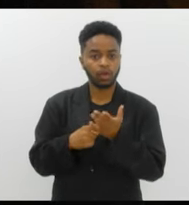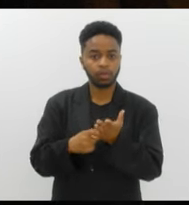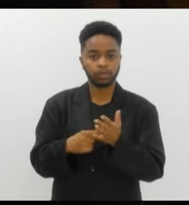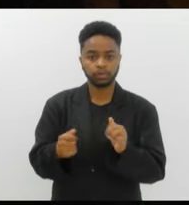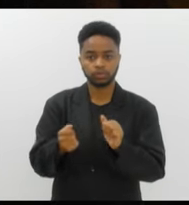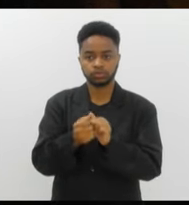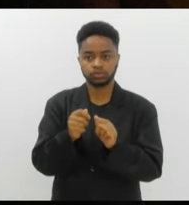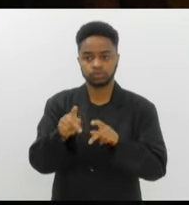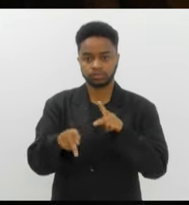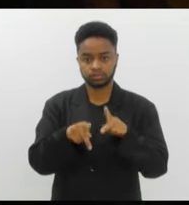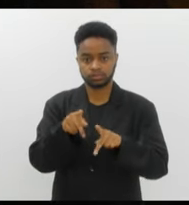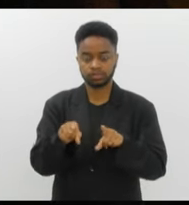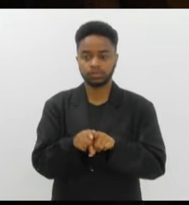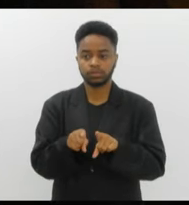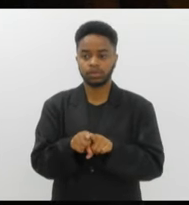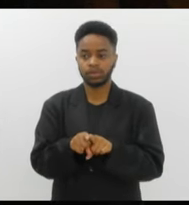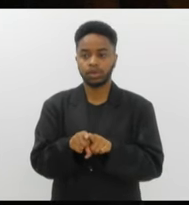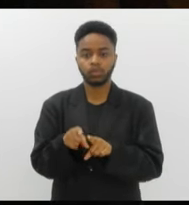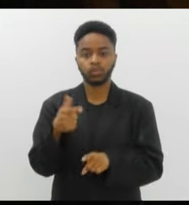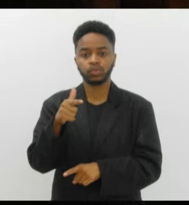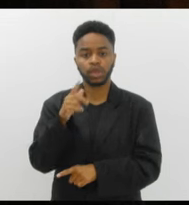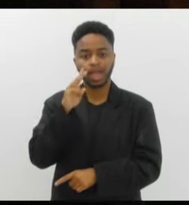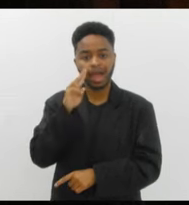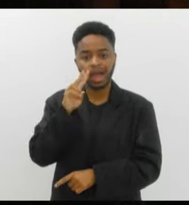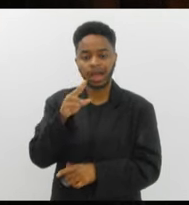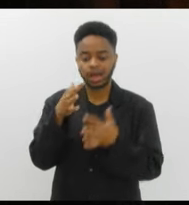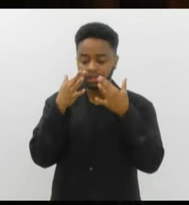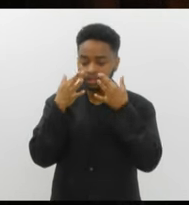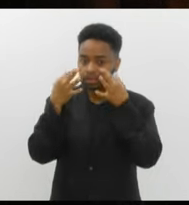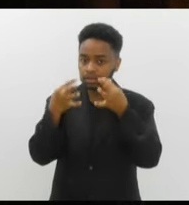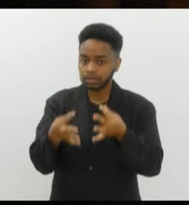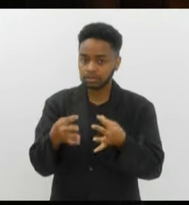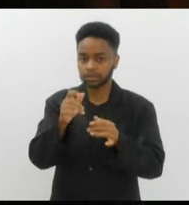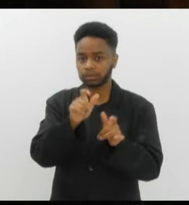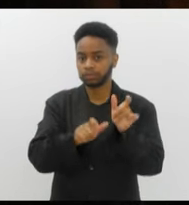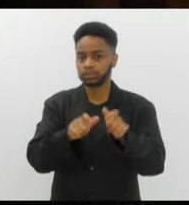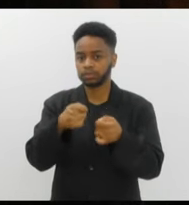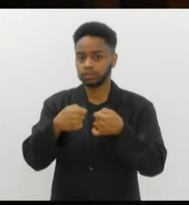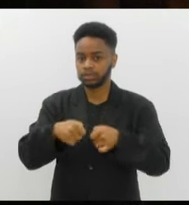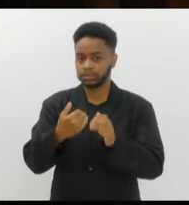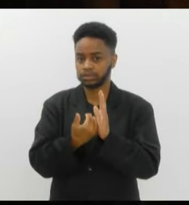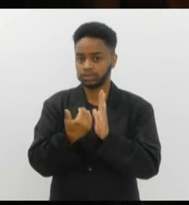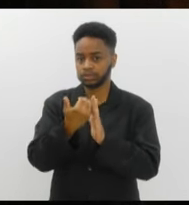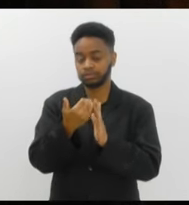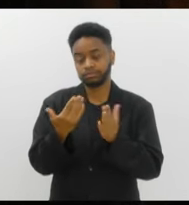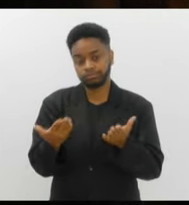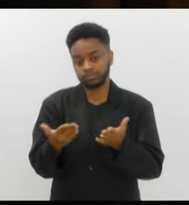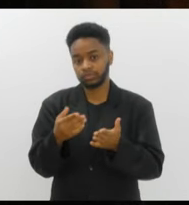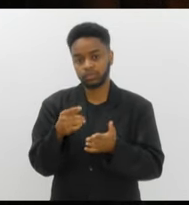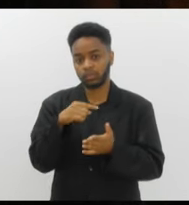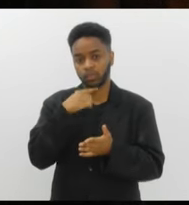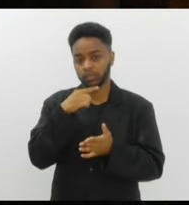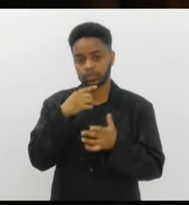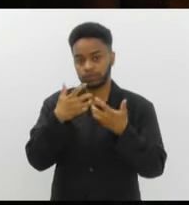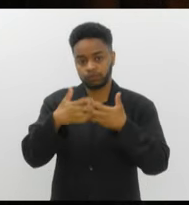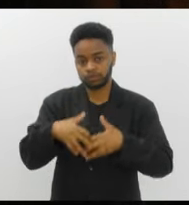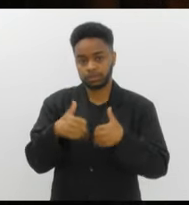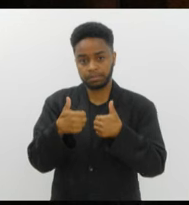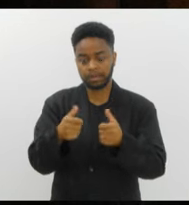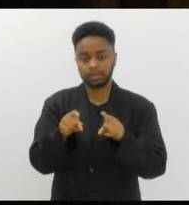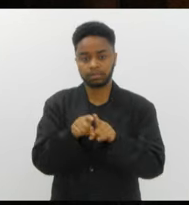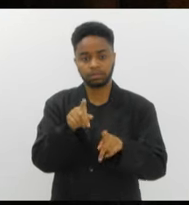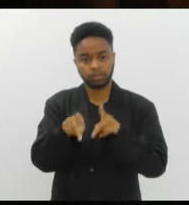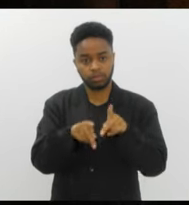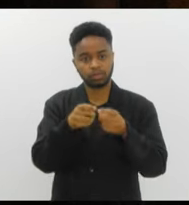com a população, sem um olhar atento para quem precisa mais, né, as coisas desandam. E quem se prejudica é a